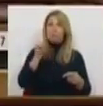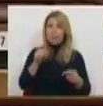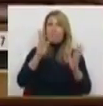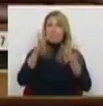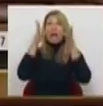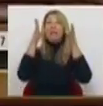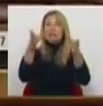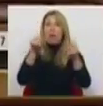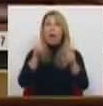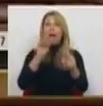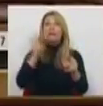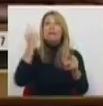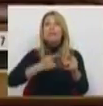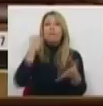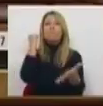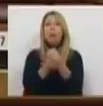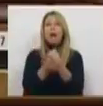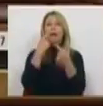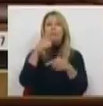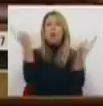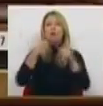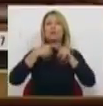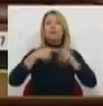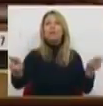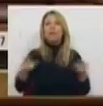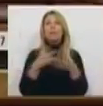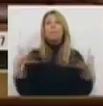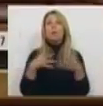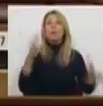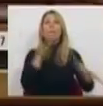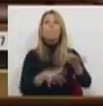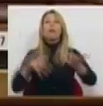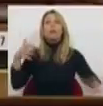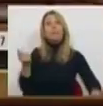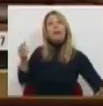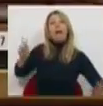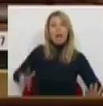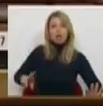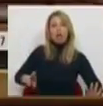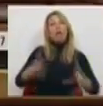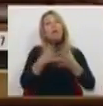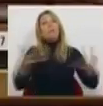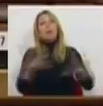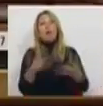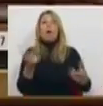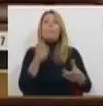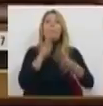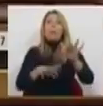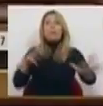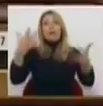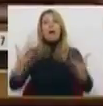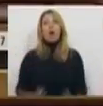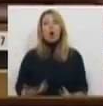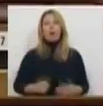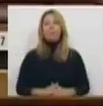essa deve ser uma marca de diferenciação entre a maioria parlamentar anterior e a maioria parlamentar